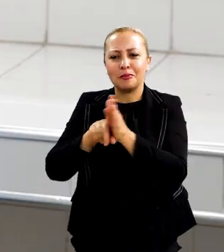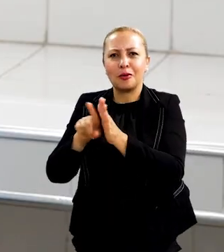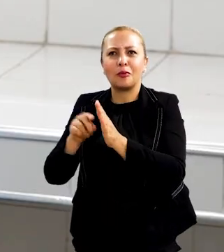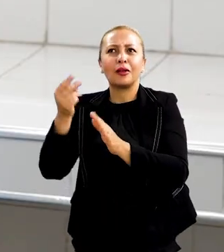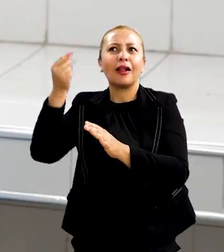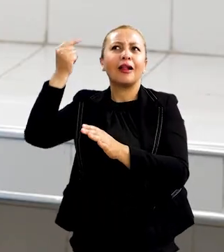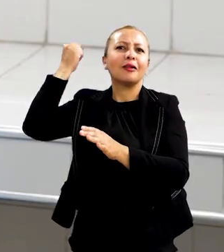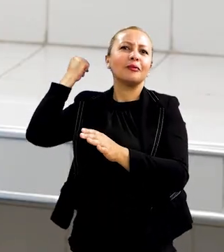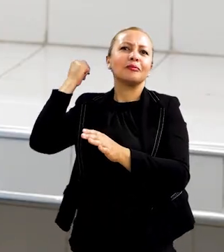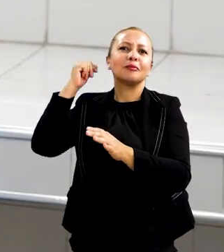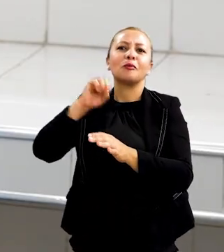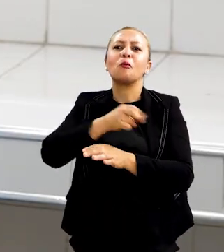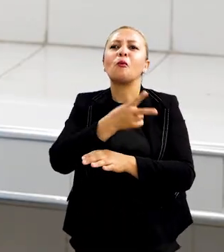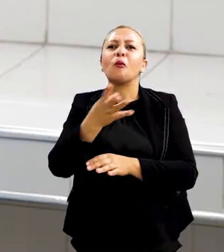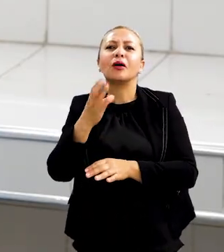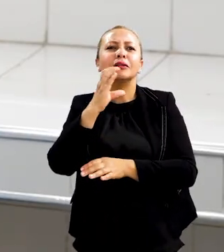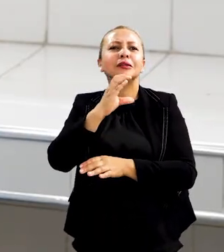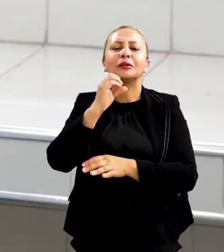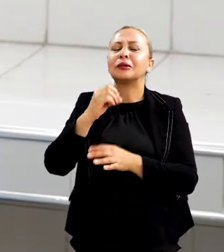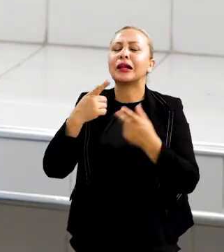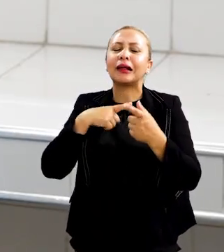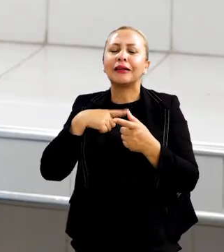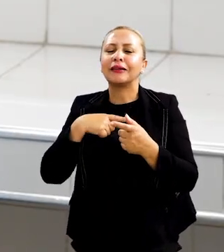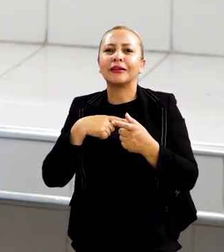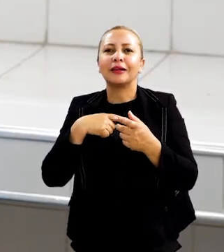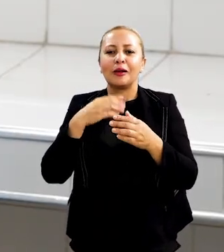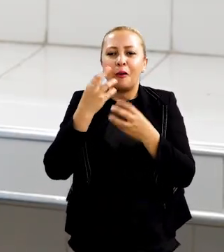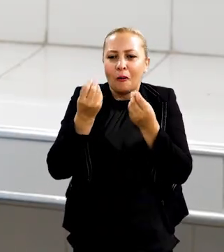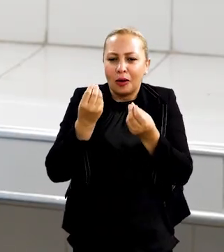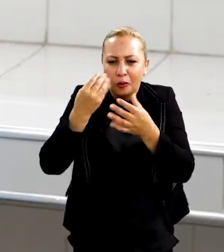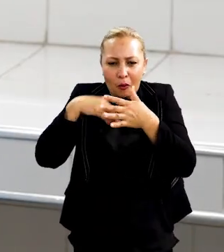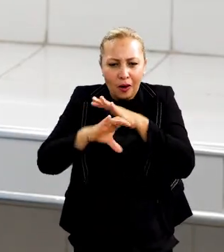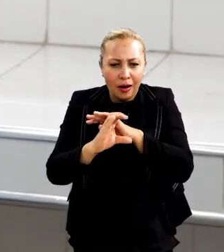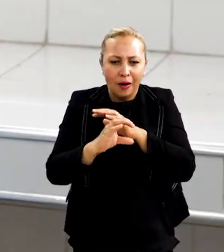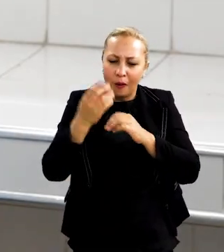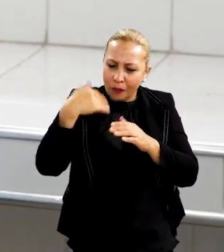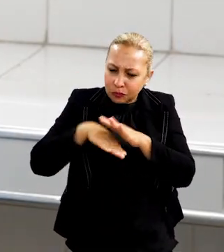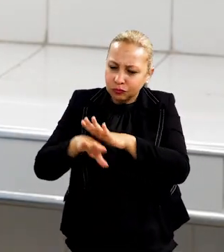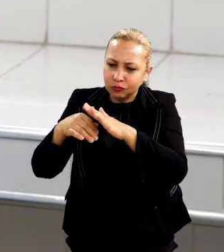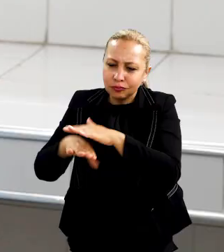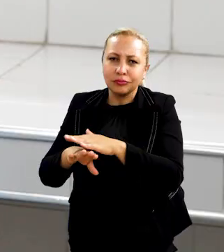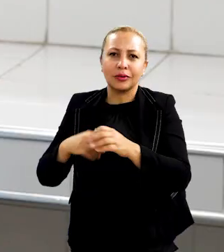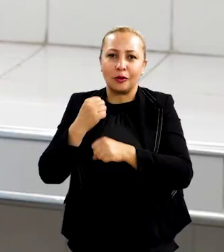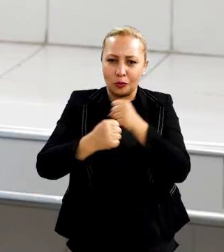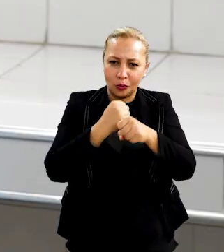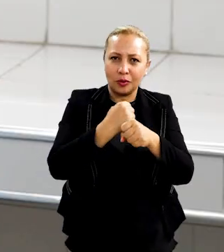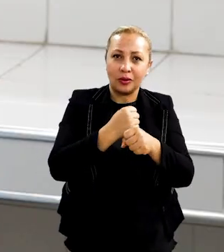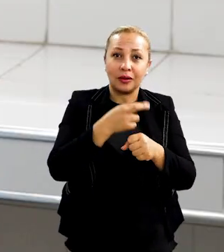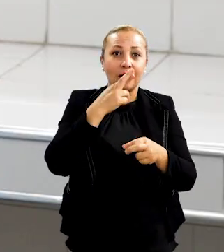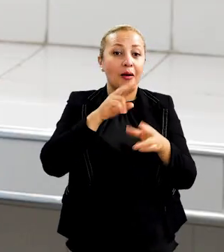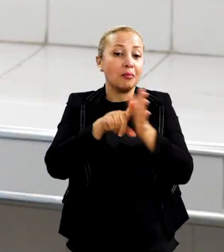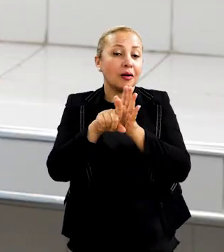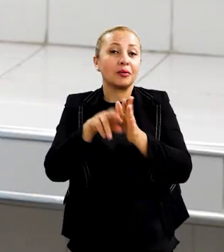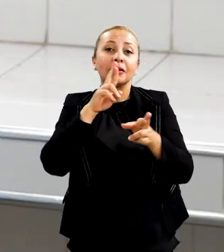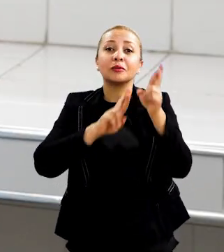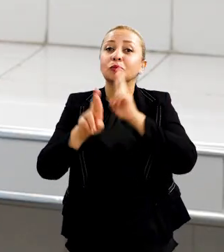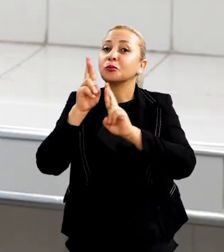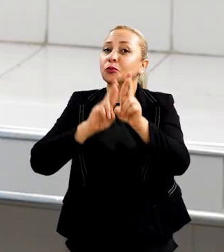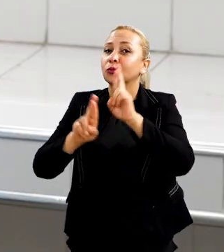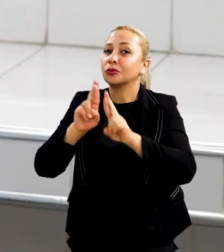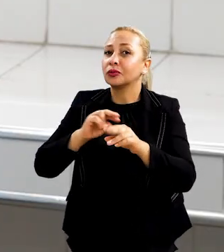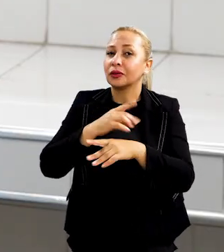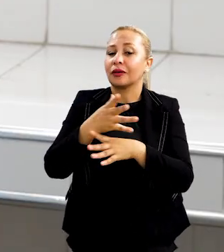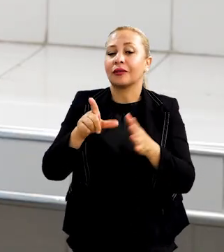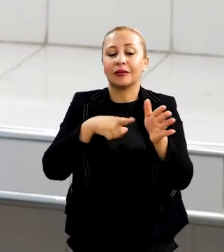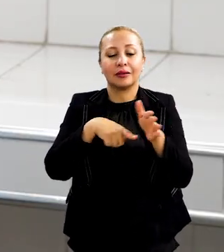facilitadoras, questão do carbono, quanto de carbono tinha, quanto de carbono ia estocando ao longo do tempo. Essas perguntas foram todas